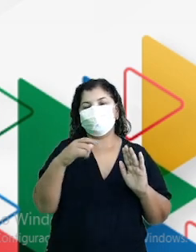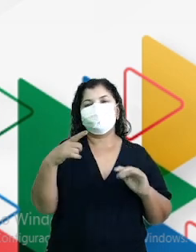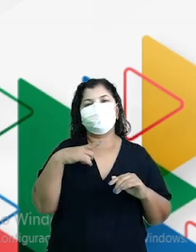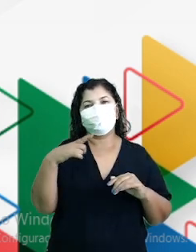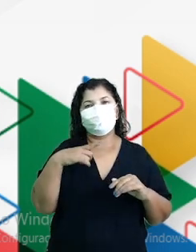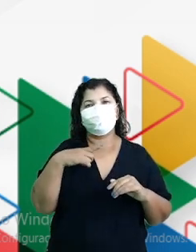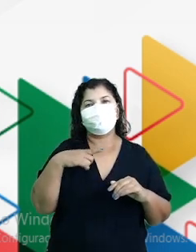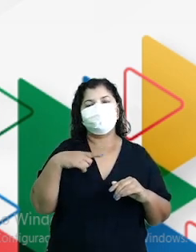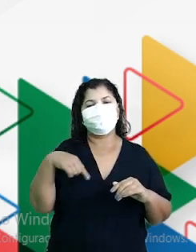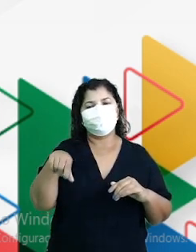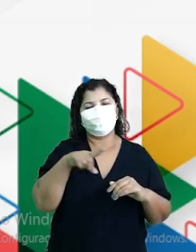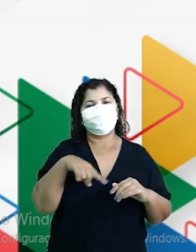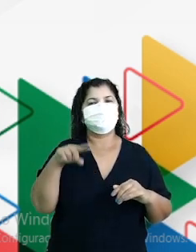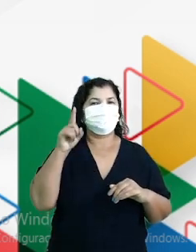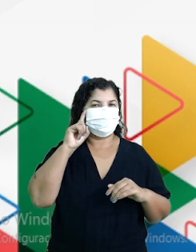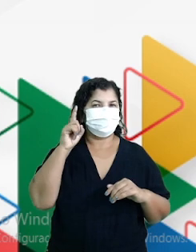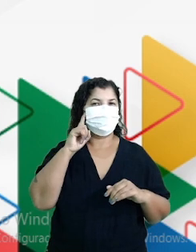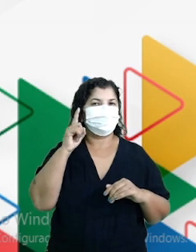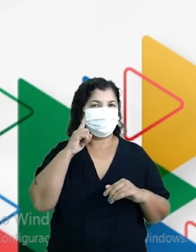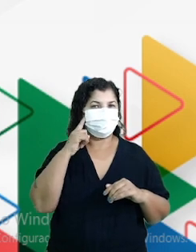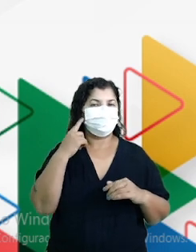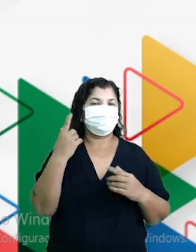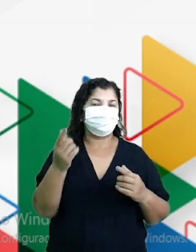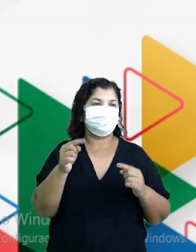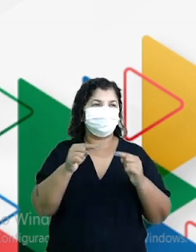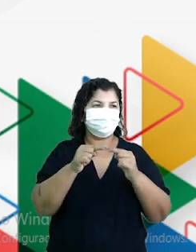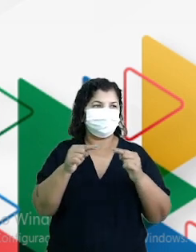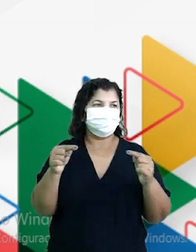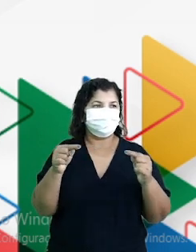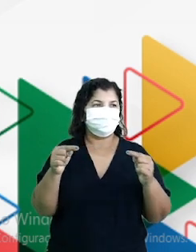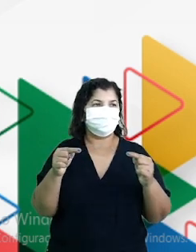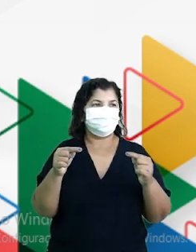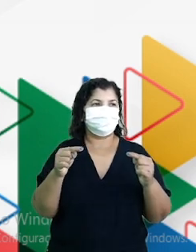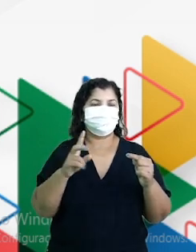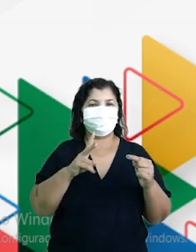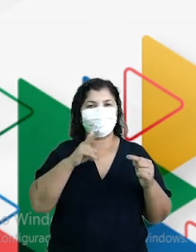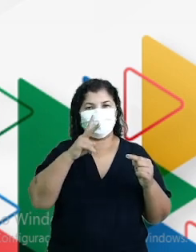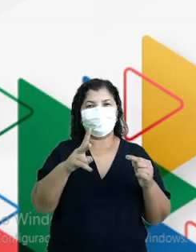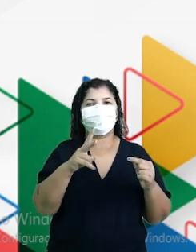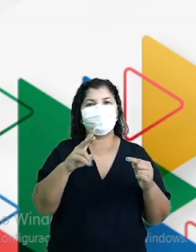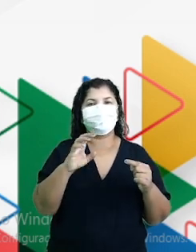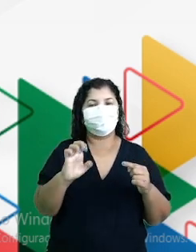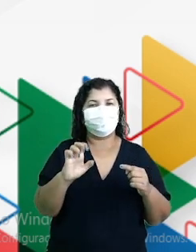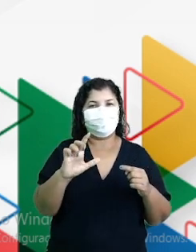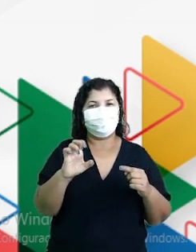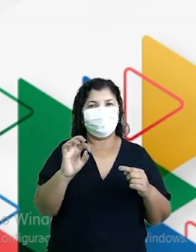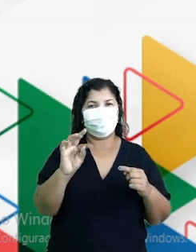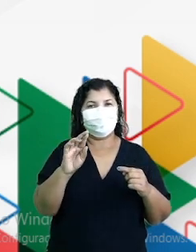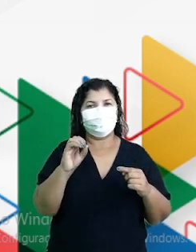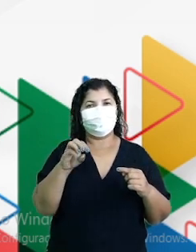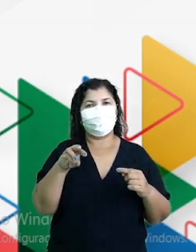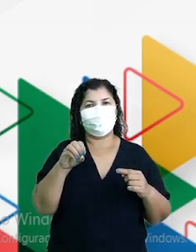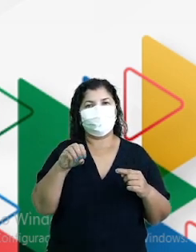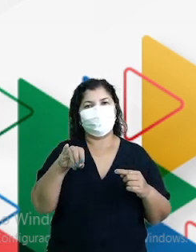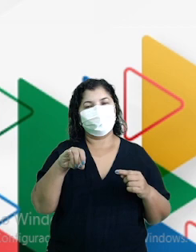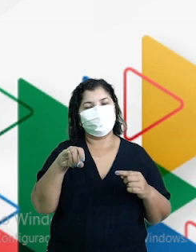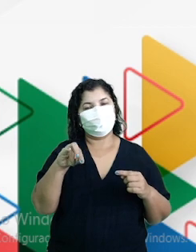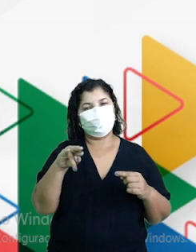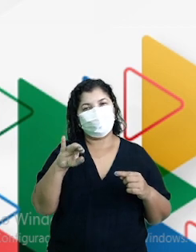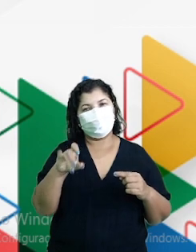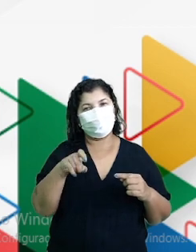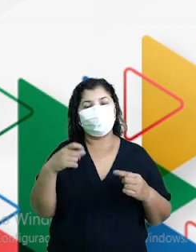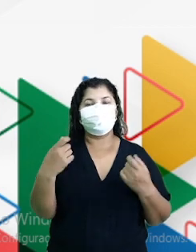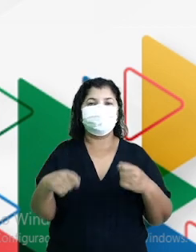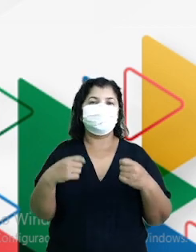dia a dia, bem como a faixa de força eletromotriz necessária ao seu funcionamento.